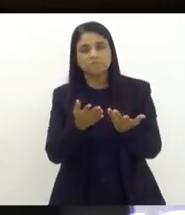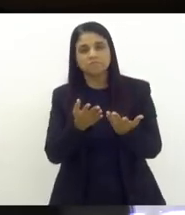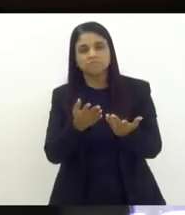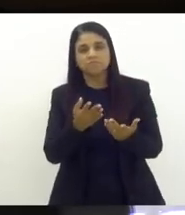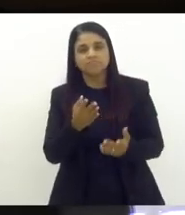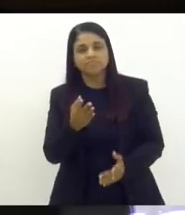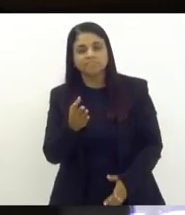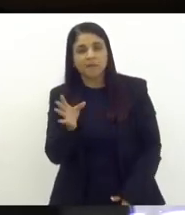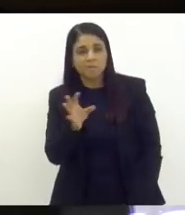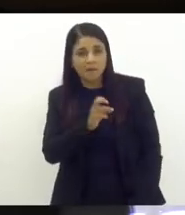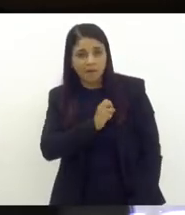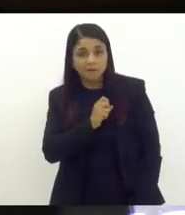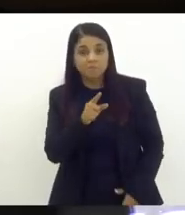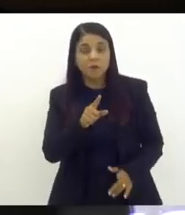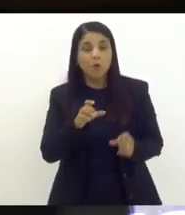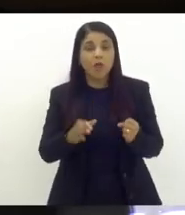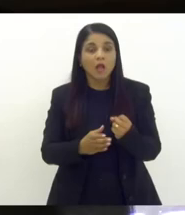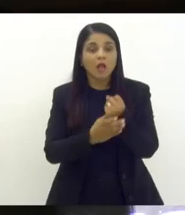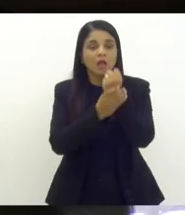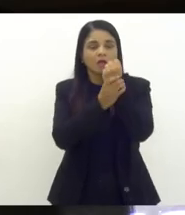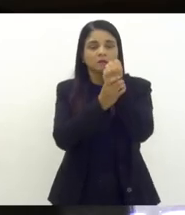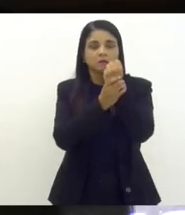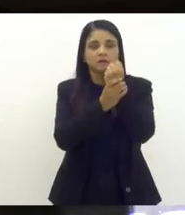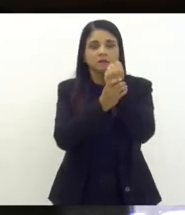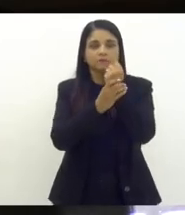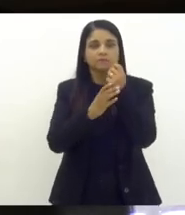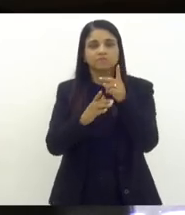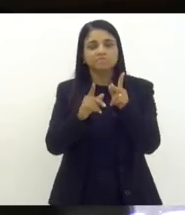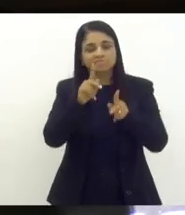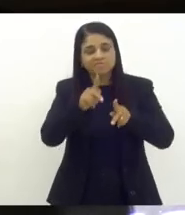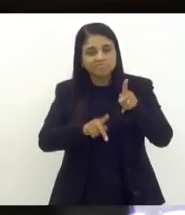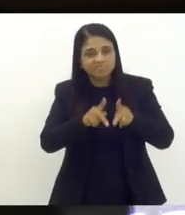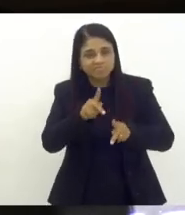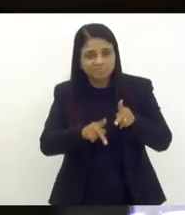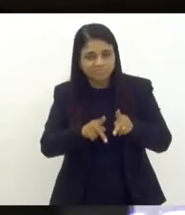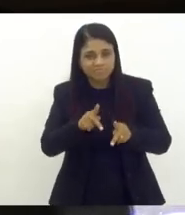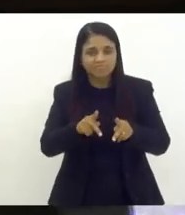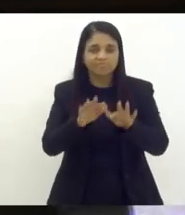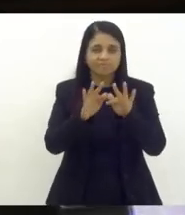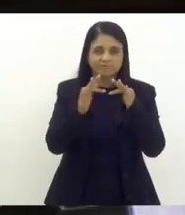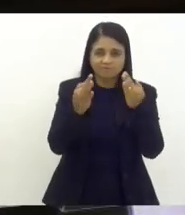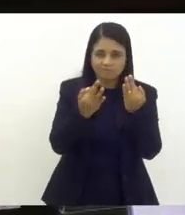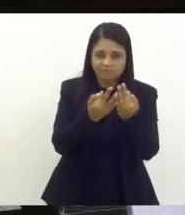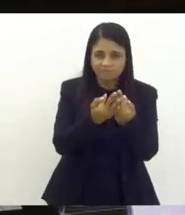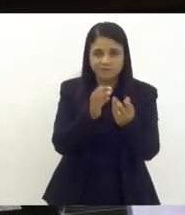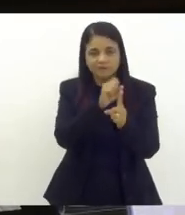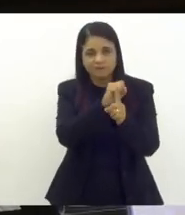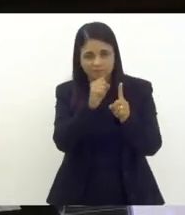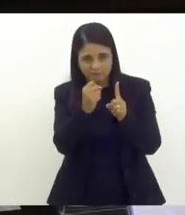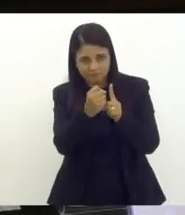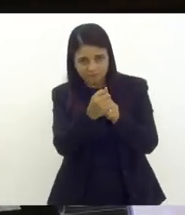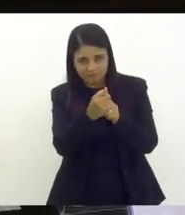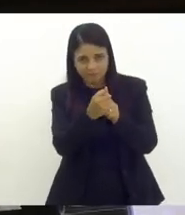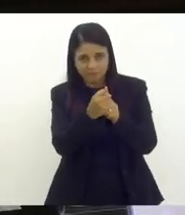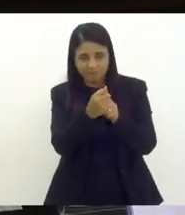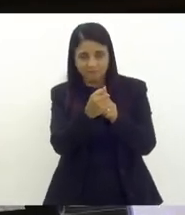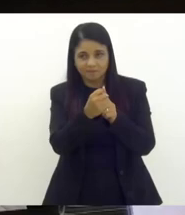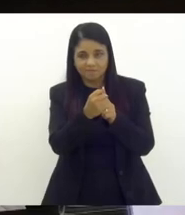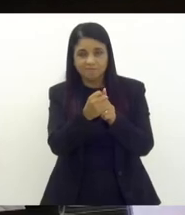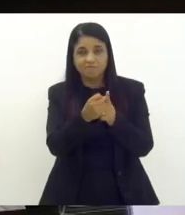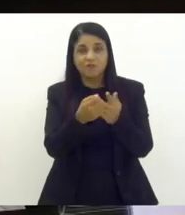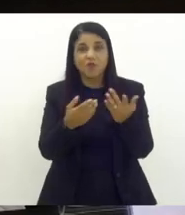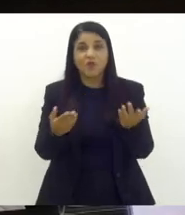para garantir a nossa segurança a segurança da nossa família e da sociedade e